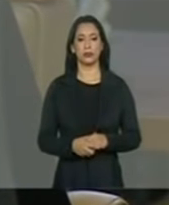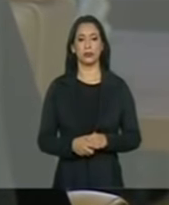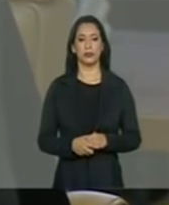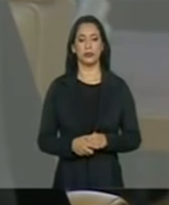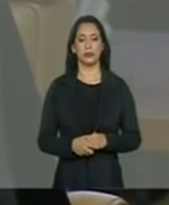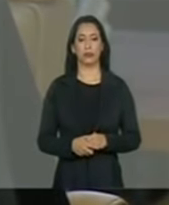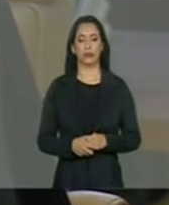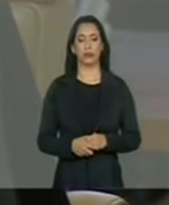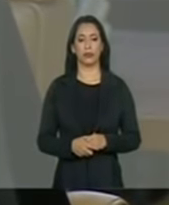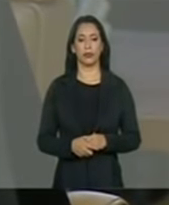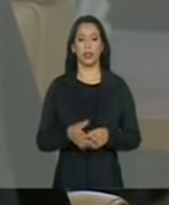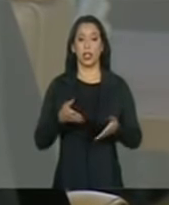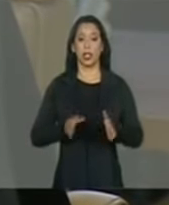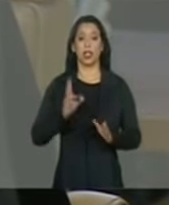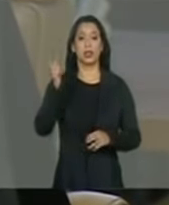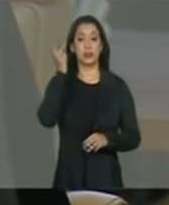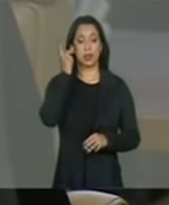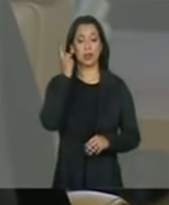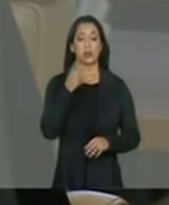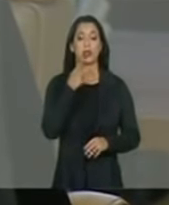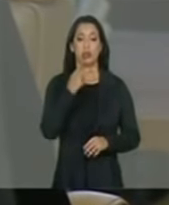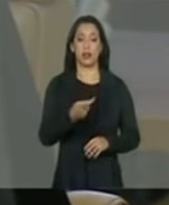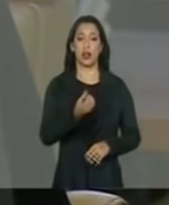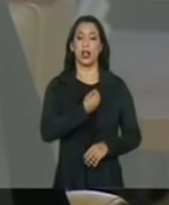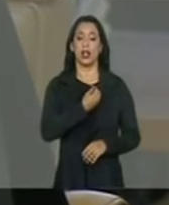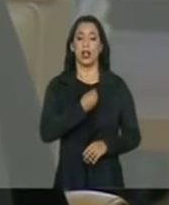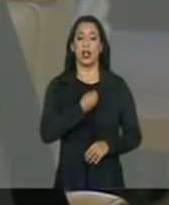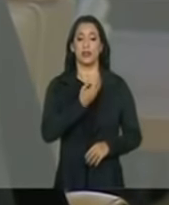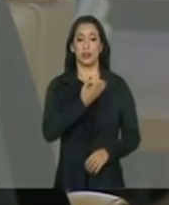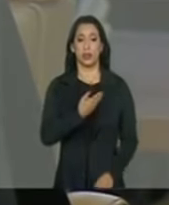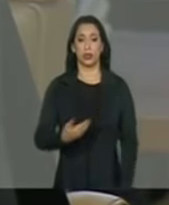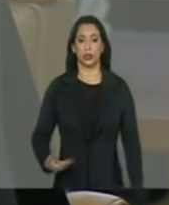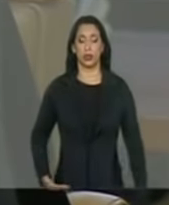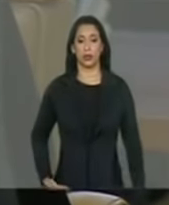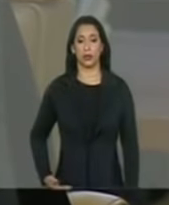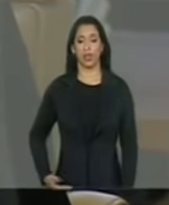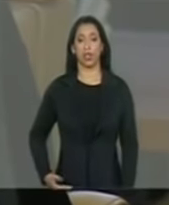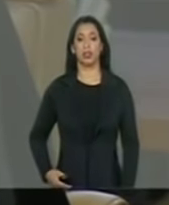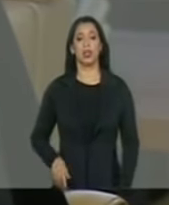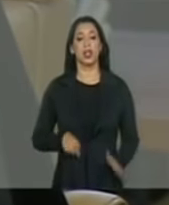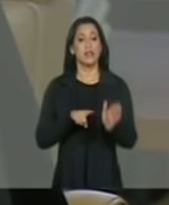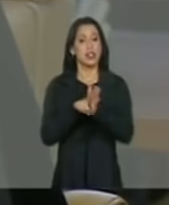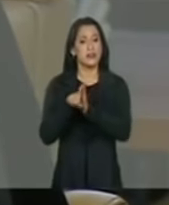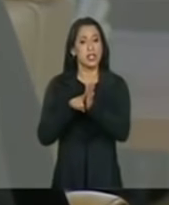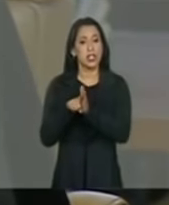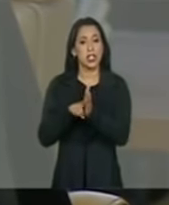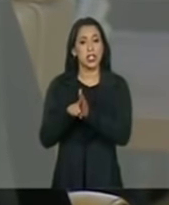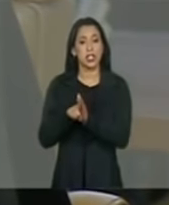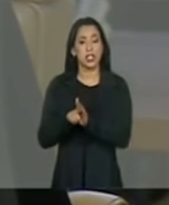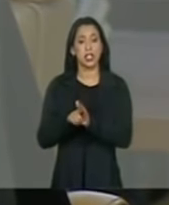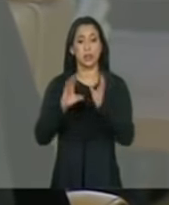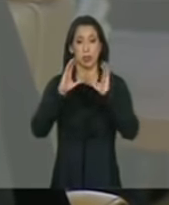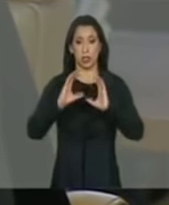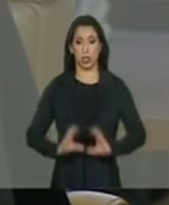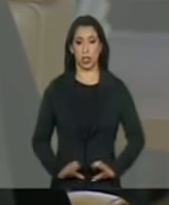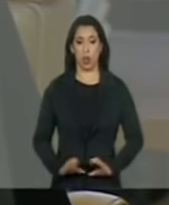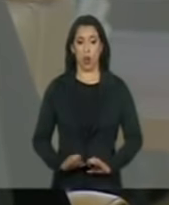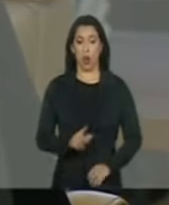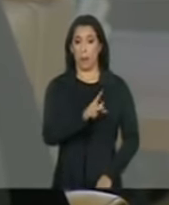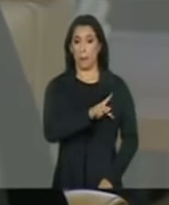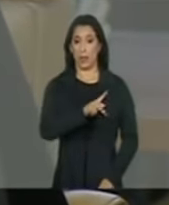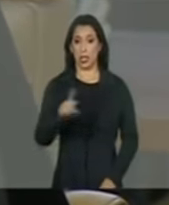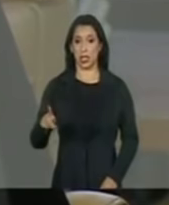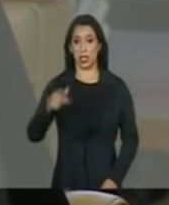a vida pública brasileira será também fiscalizada pelos cidadãos do presidente da república o prefeito